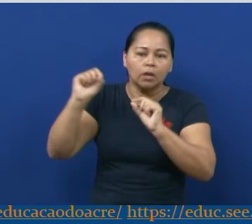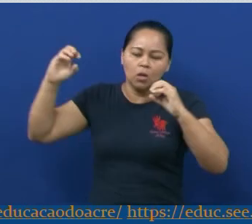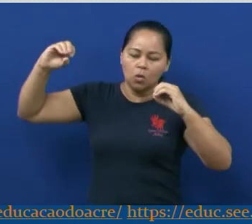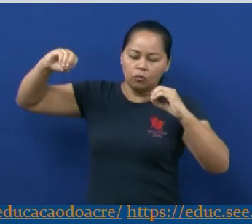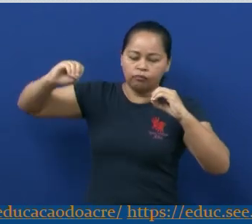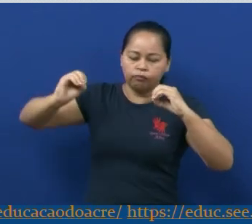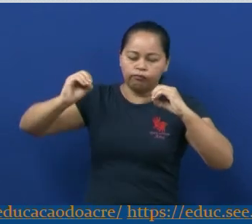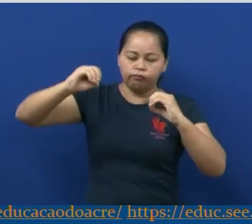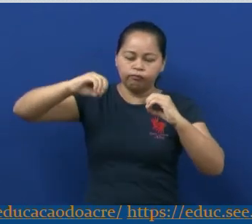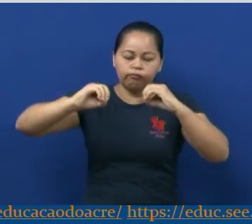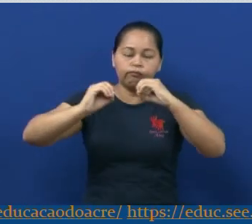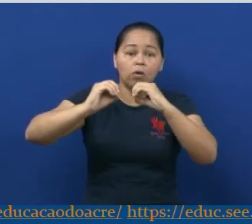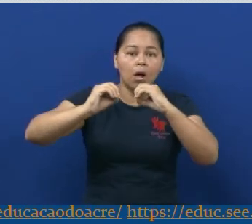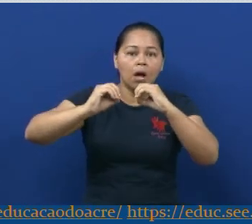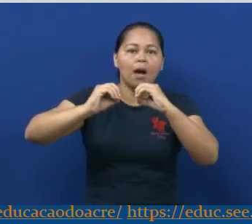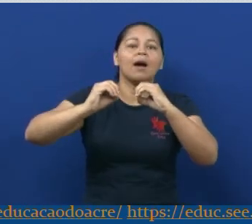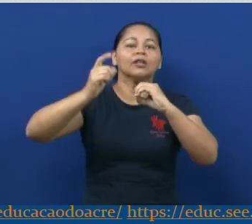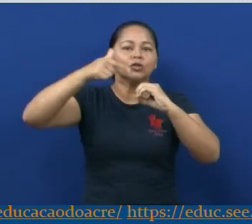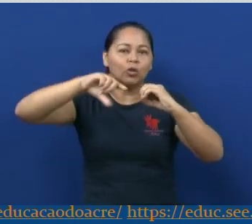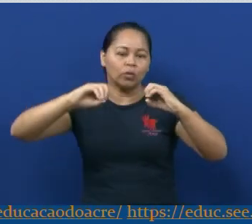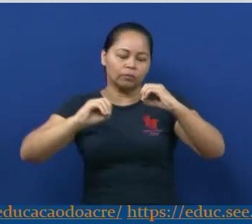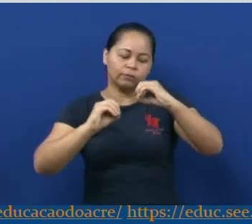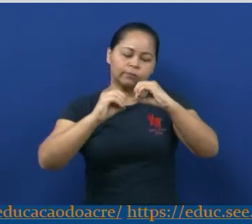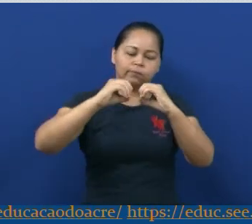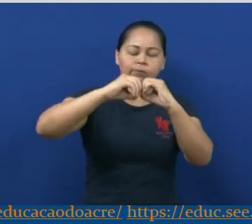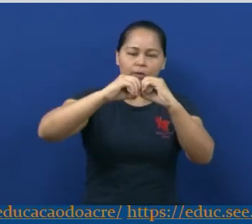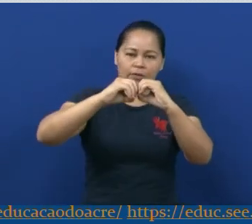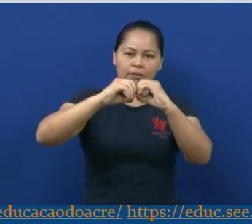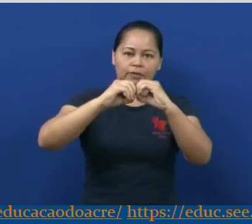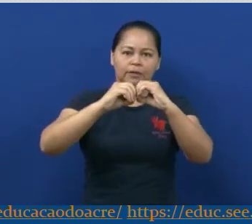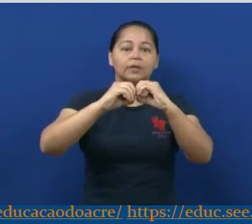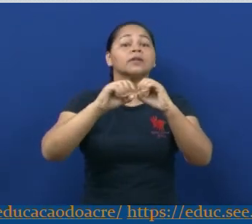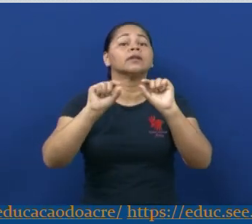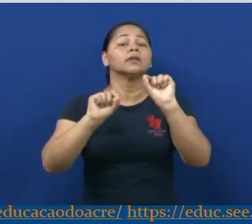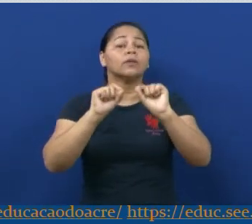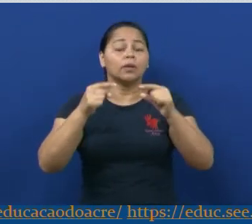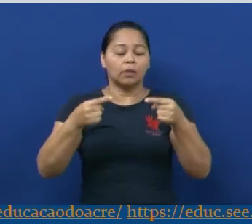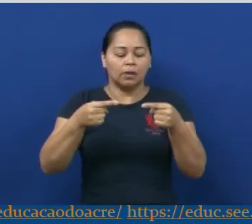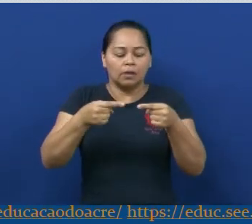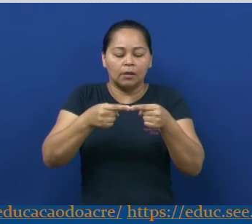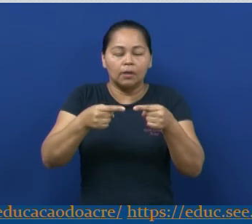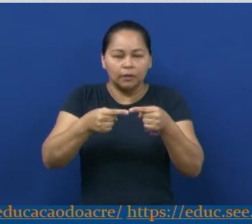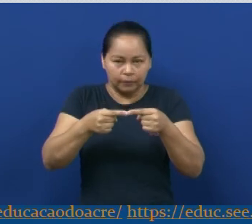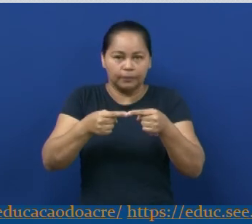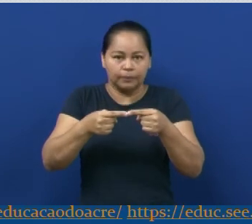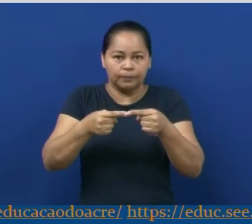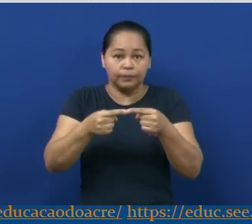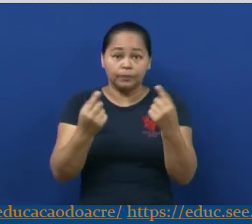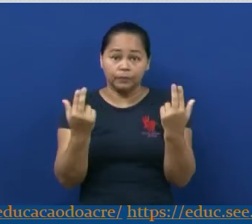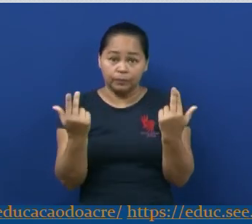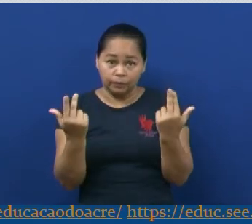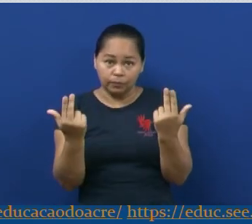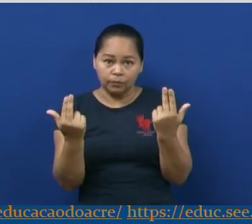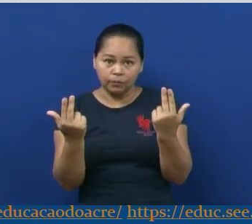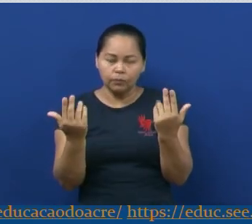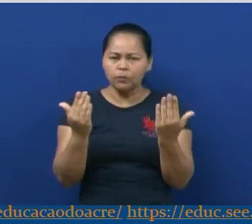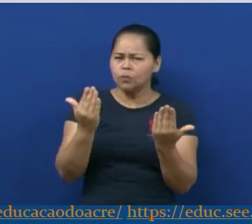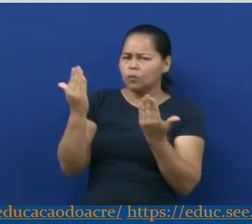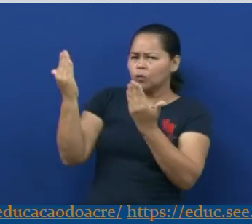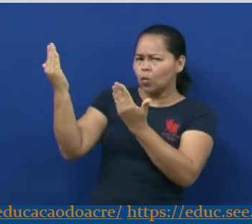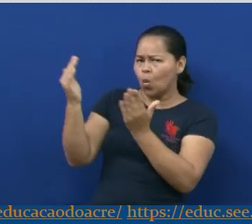pelo polo positivo de outra molécula, o que chamamos de ligações intermoleculares. E a imagem ao